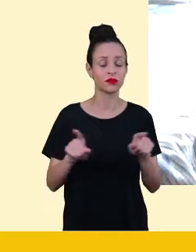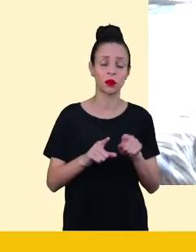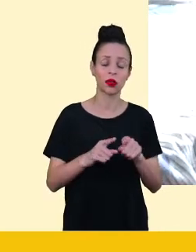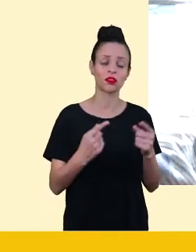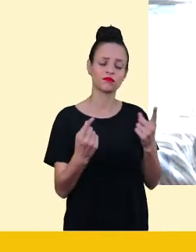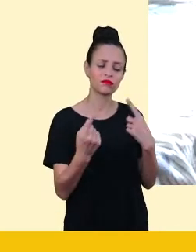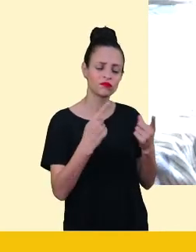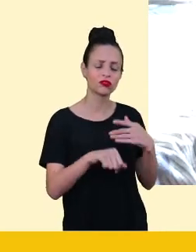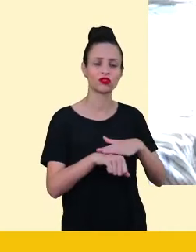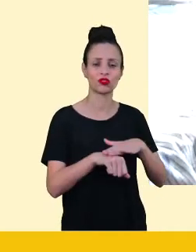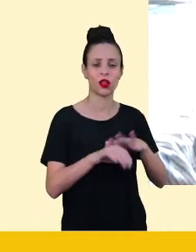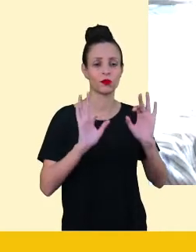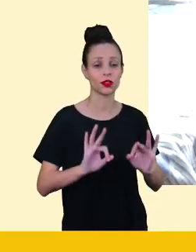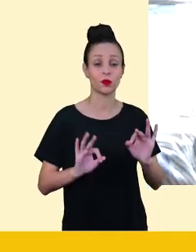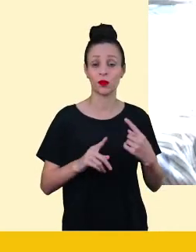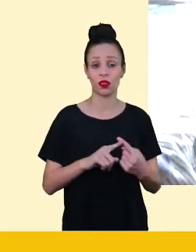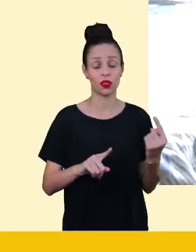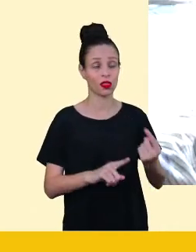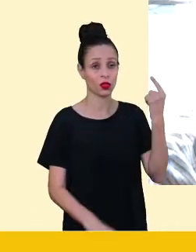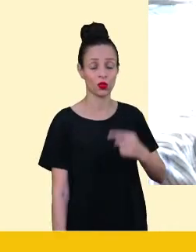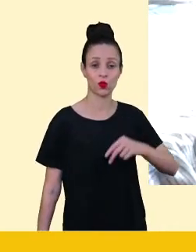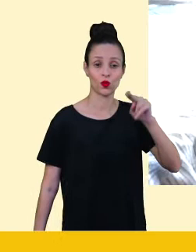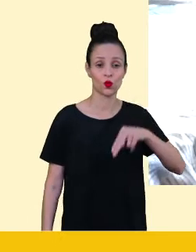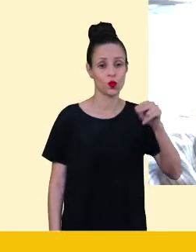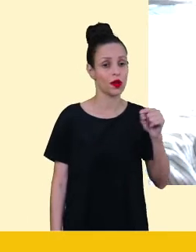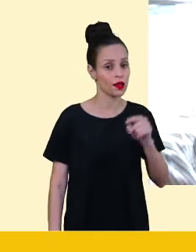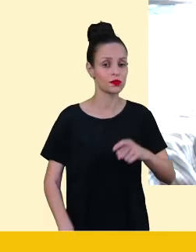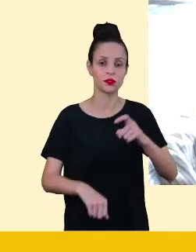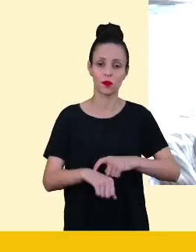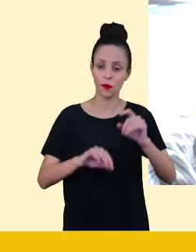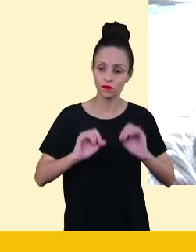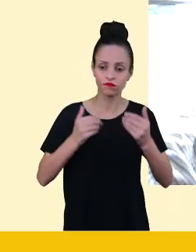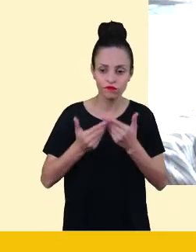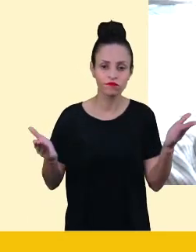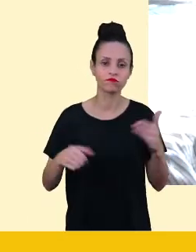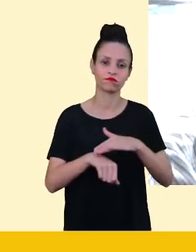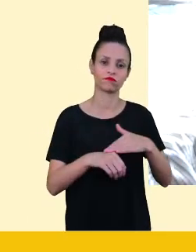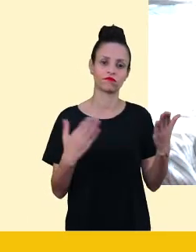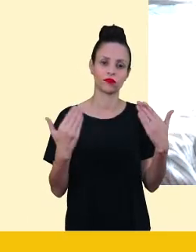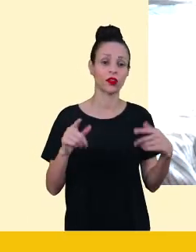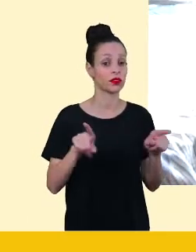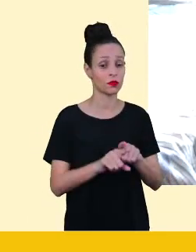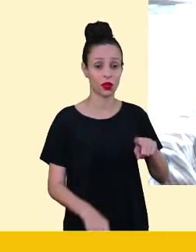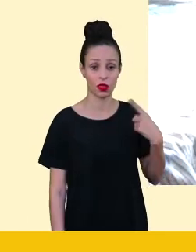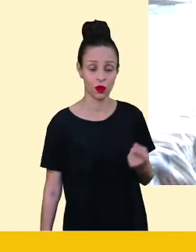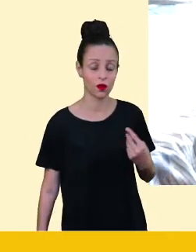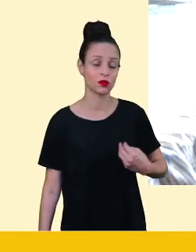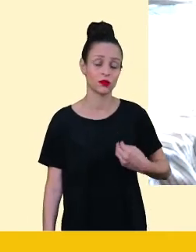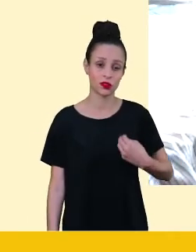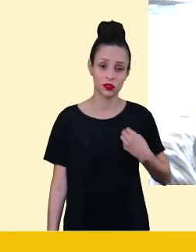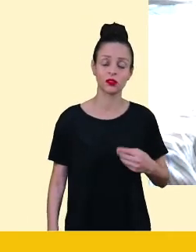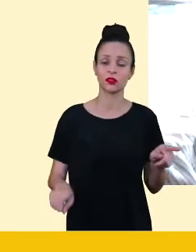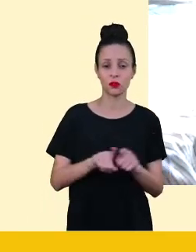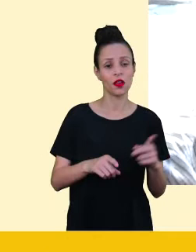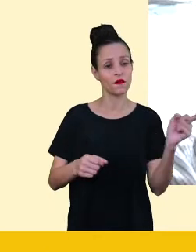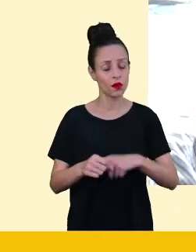de diálogo mesmo, onde nunca, em nenhum momento isso foi posto. Inclusive, a nossa própria presença e